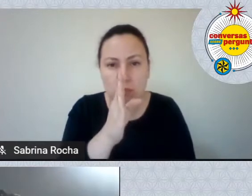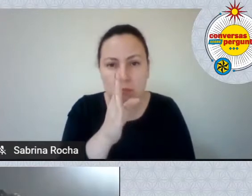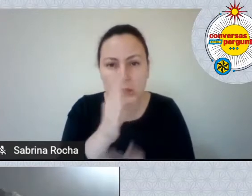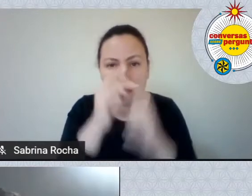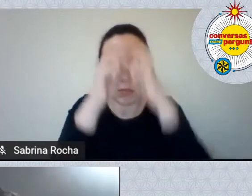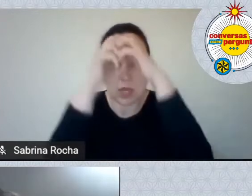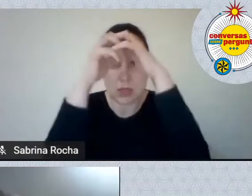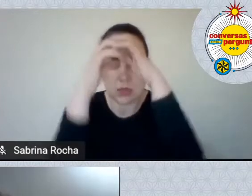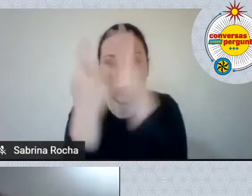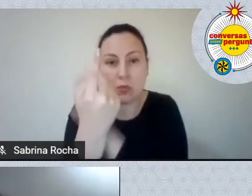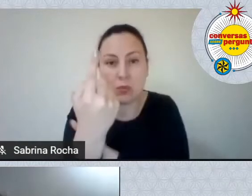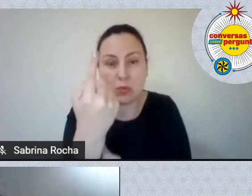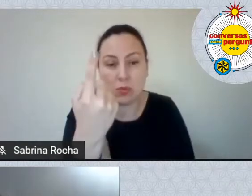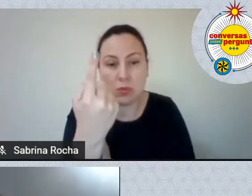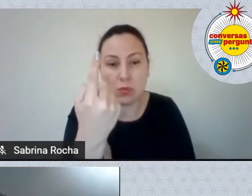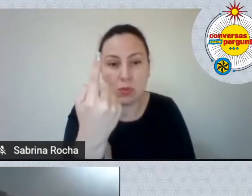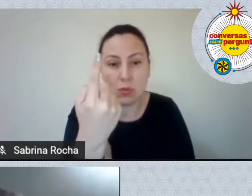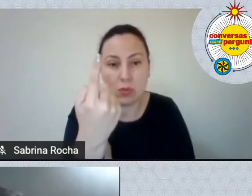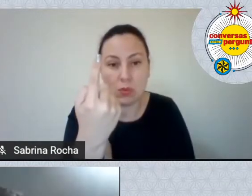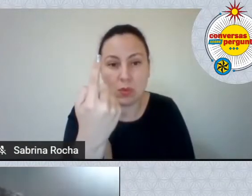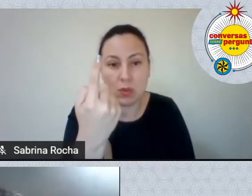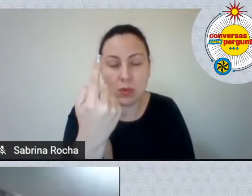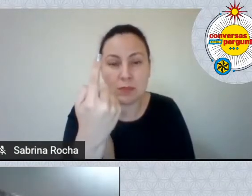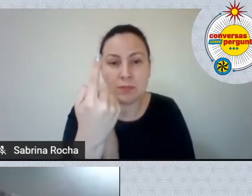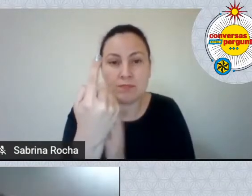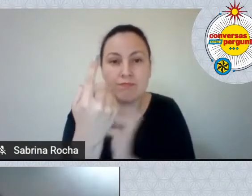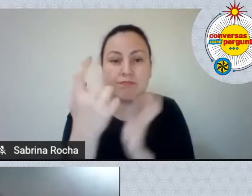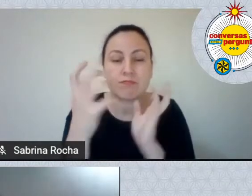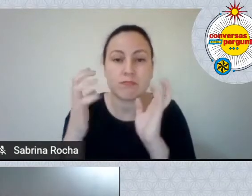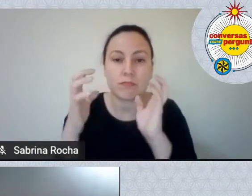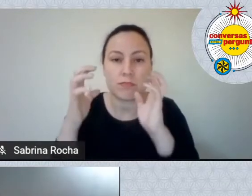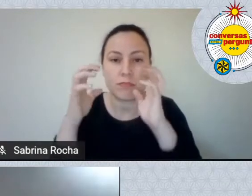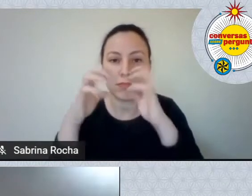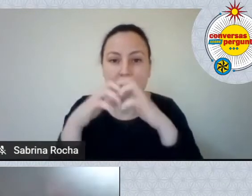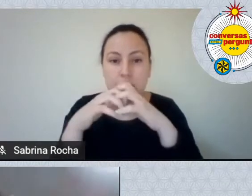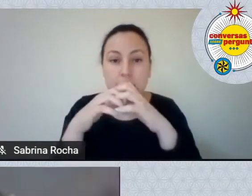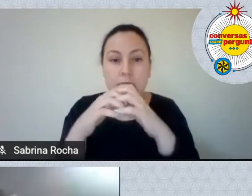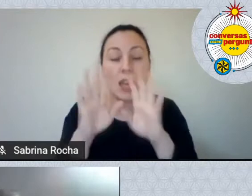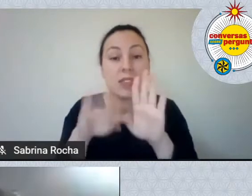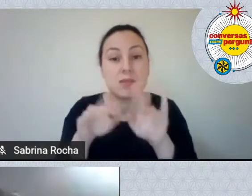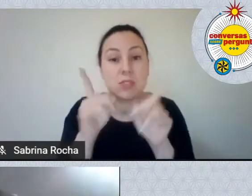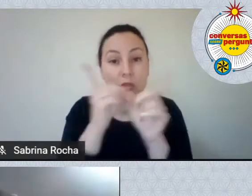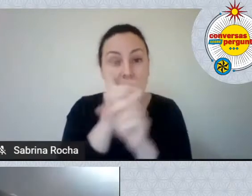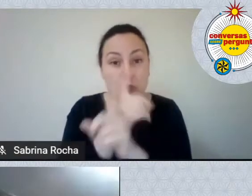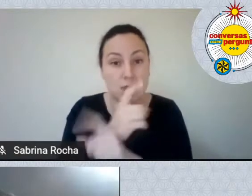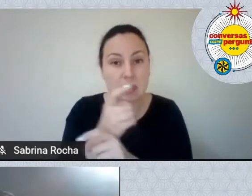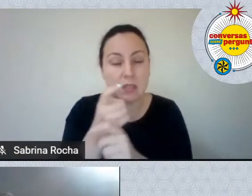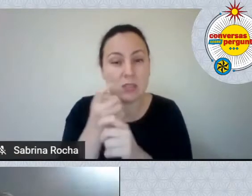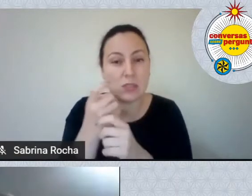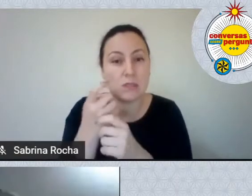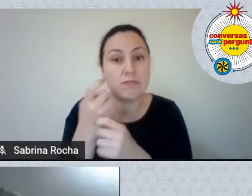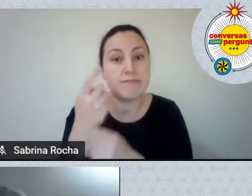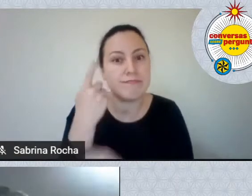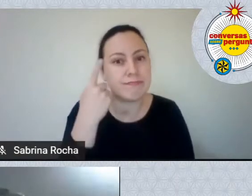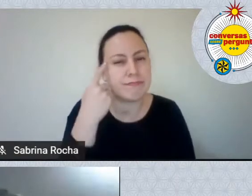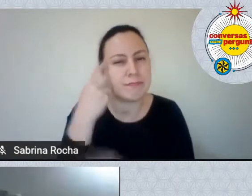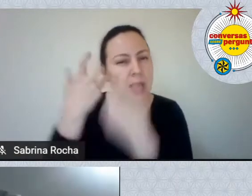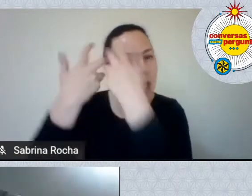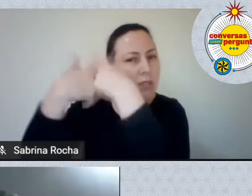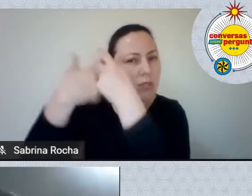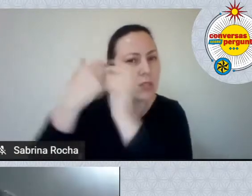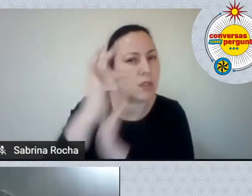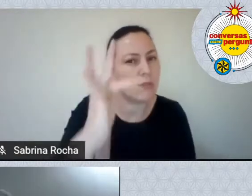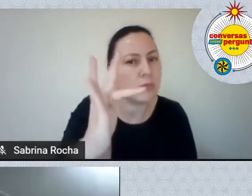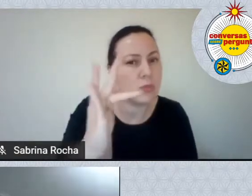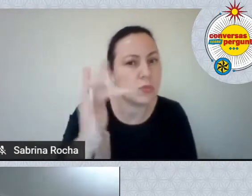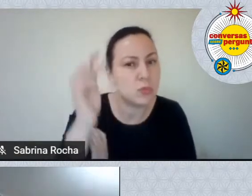Né? Pessoas que têm um estreitamento assim podem ter dificuldade de pensar o futuro, de, portanto,